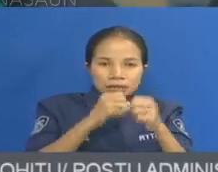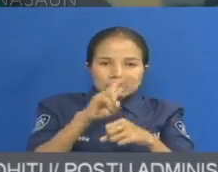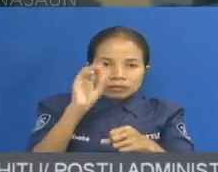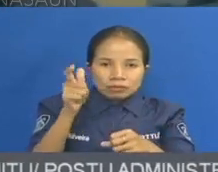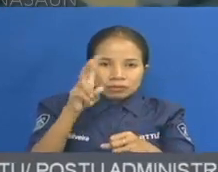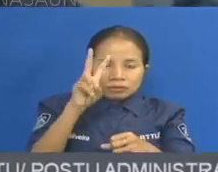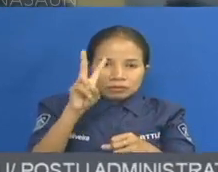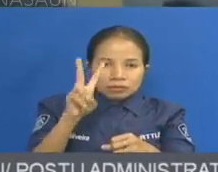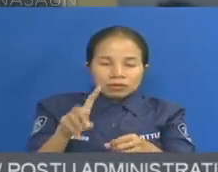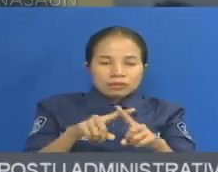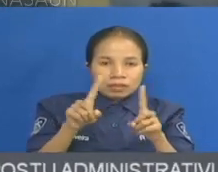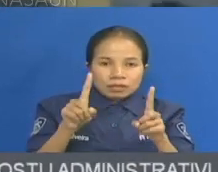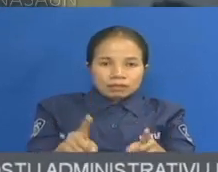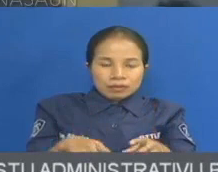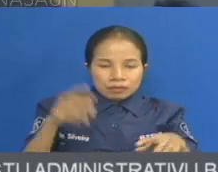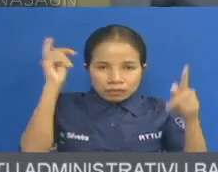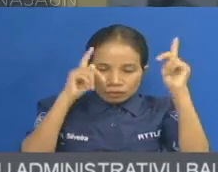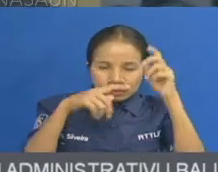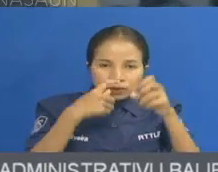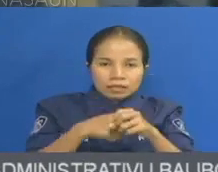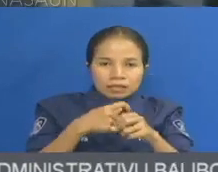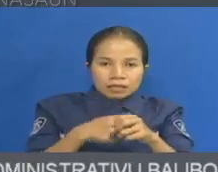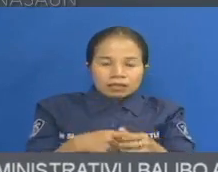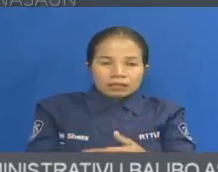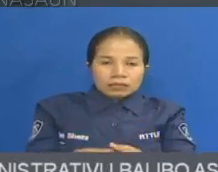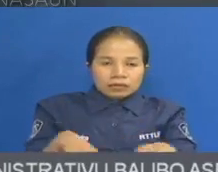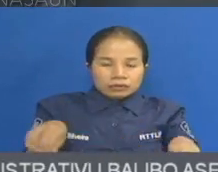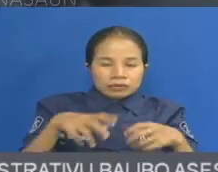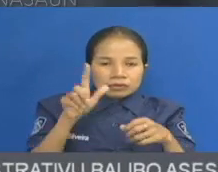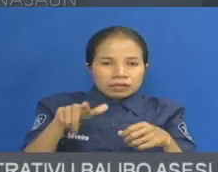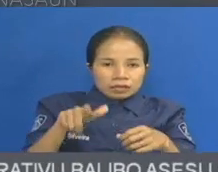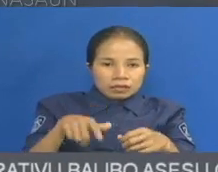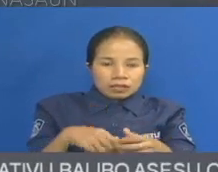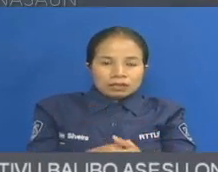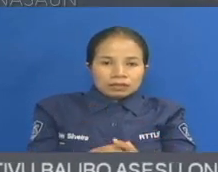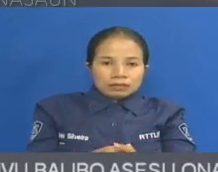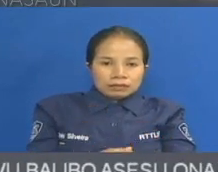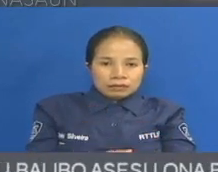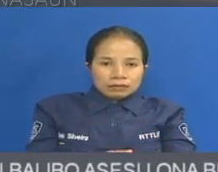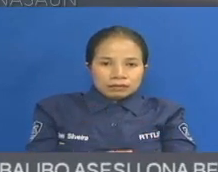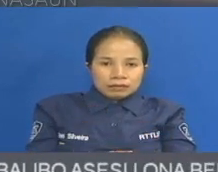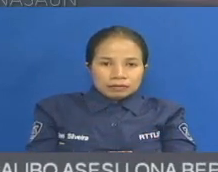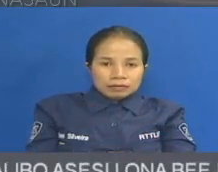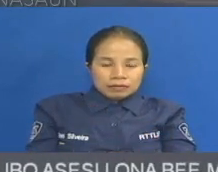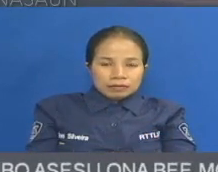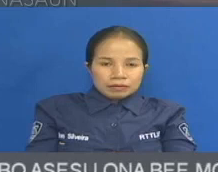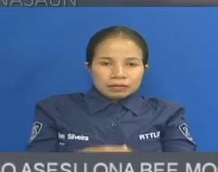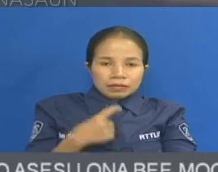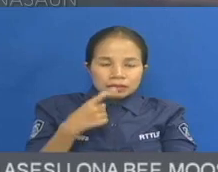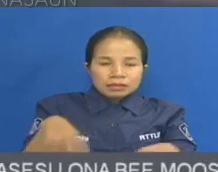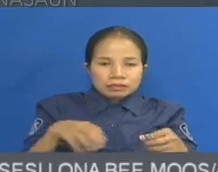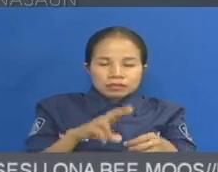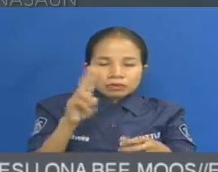Ronulu Resin Rua. Mai be, questão clima, projeto ne lau tarde. Tur Bendito Floribal Salon saliente, projeto ne